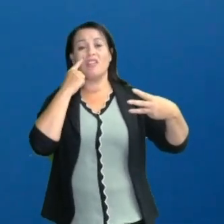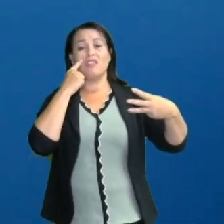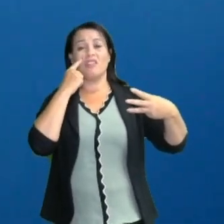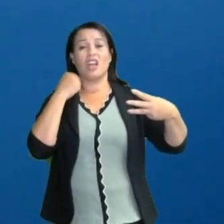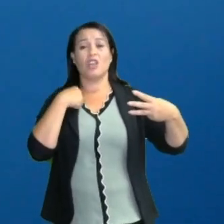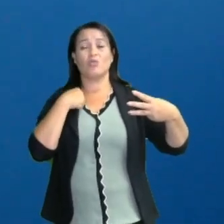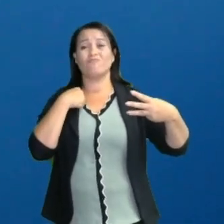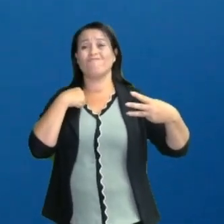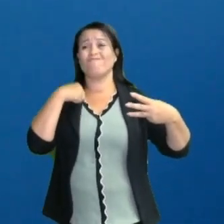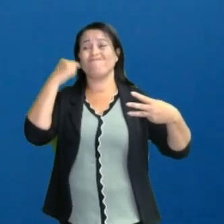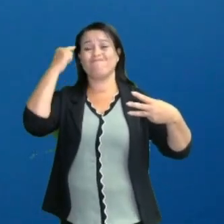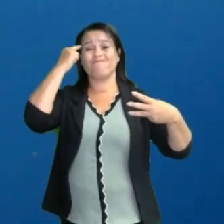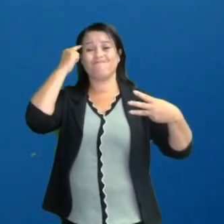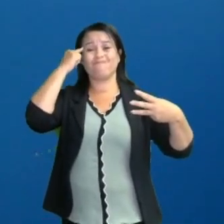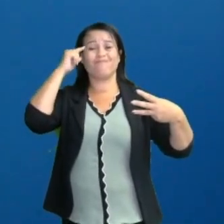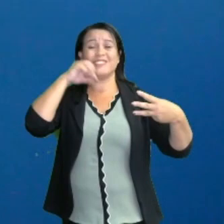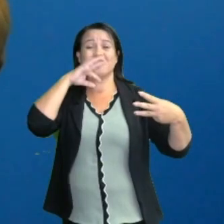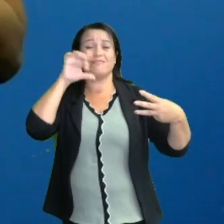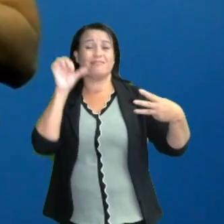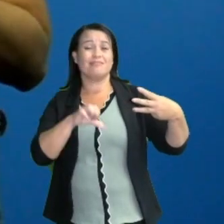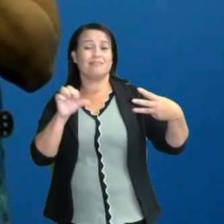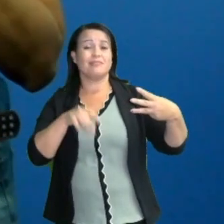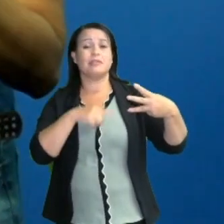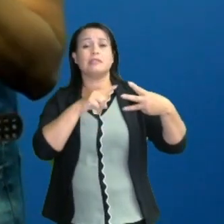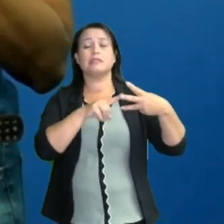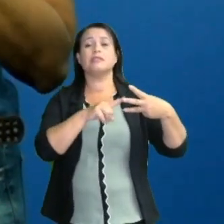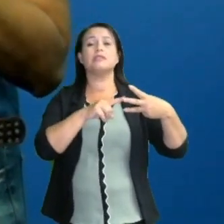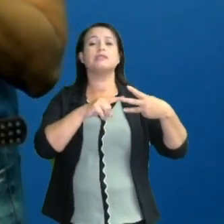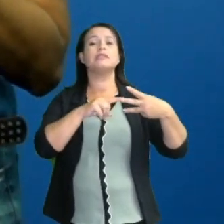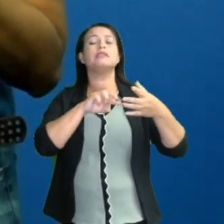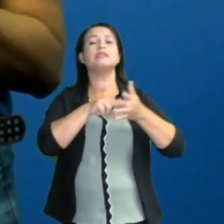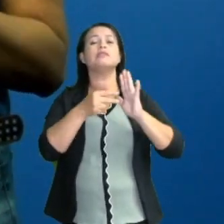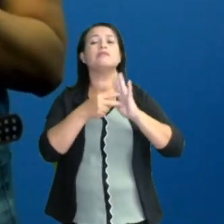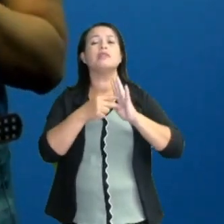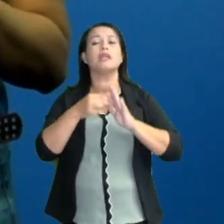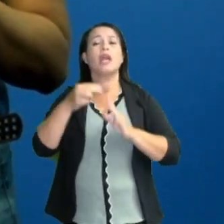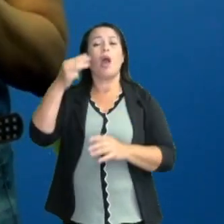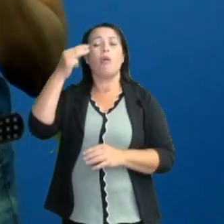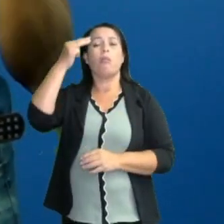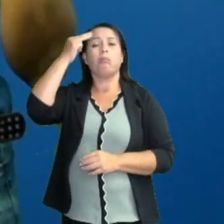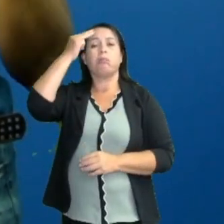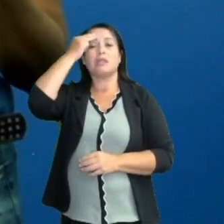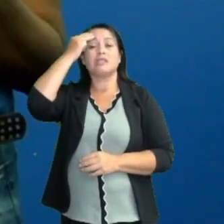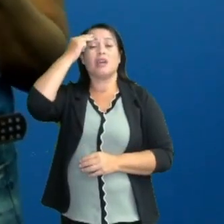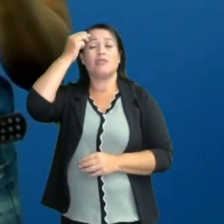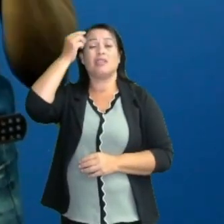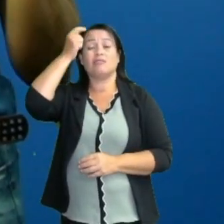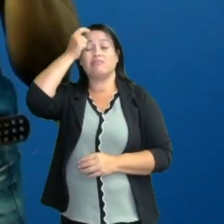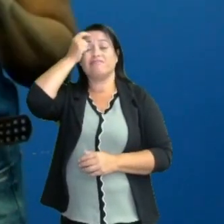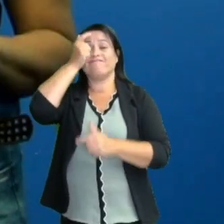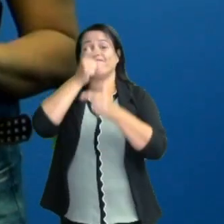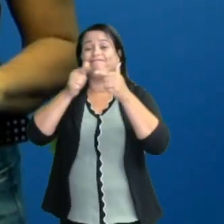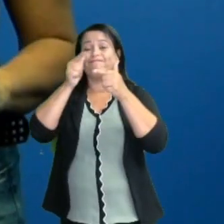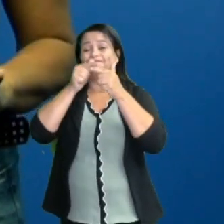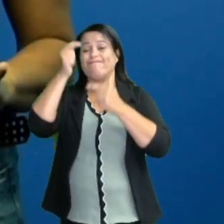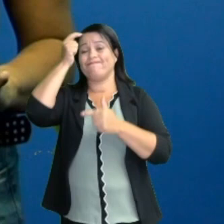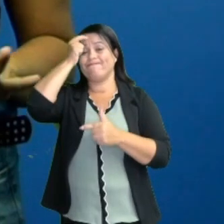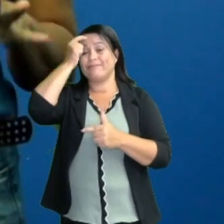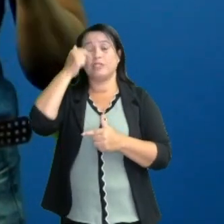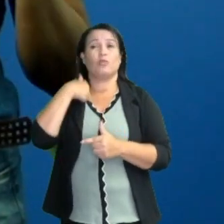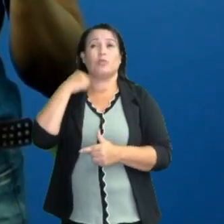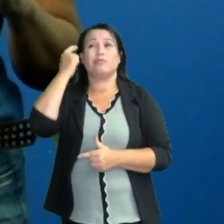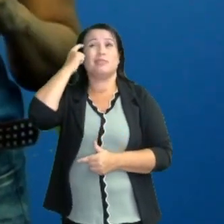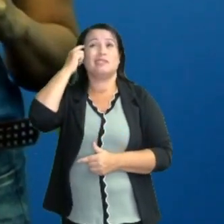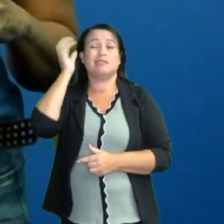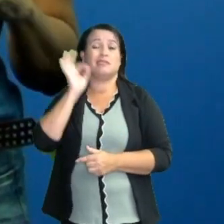com cabeça para isso. Neste caso aí, cabeça se refere a um estado mental. Eu não estou bem, minha cabeça não está